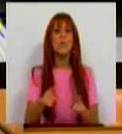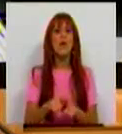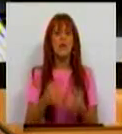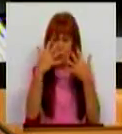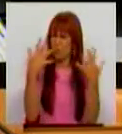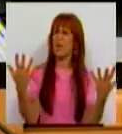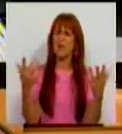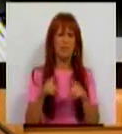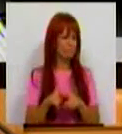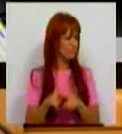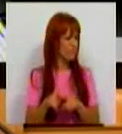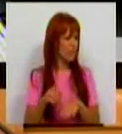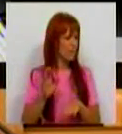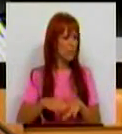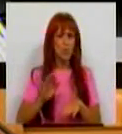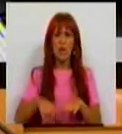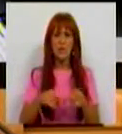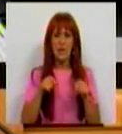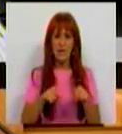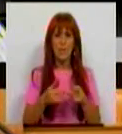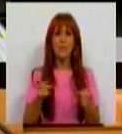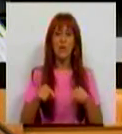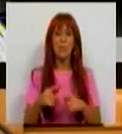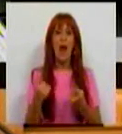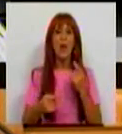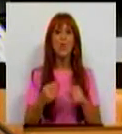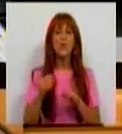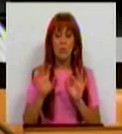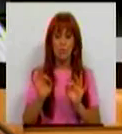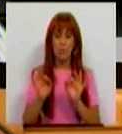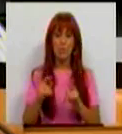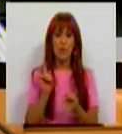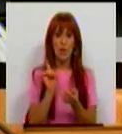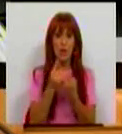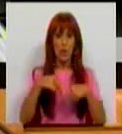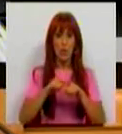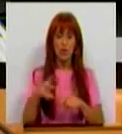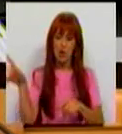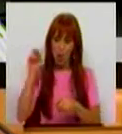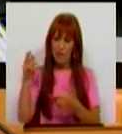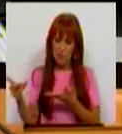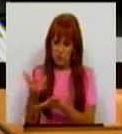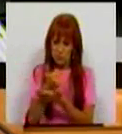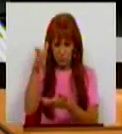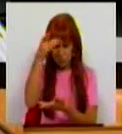essa surpresa relativamente a isso. E também há alguns prestadores que, nas audições que fomos ouvindo,